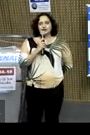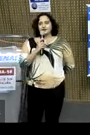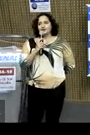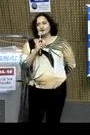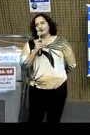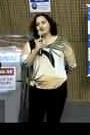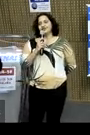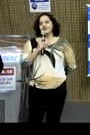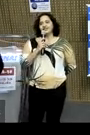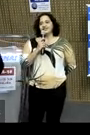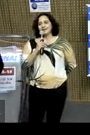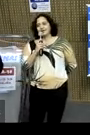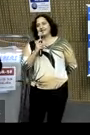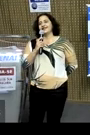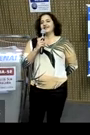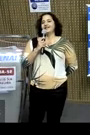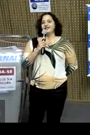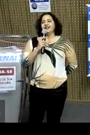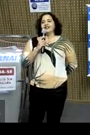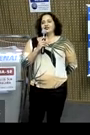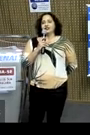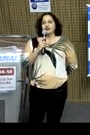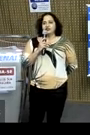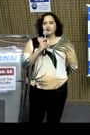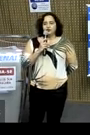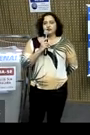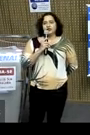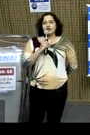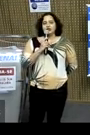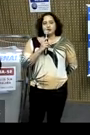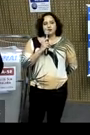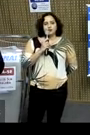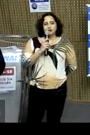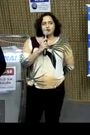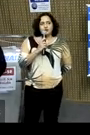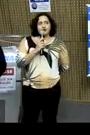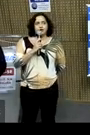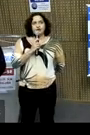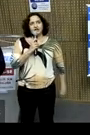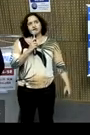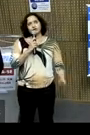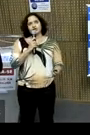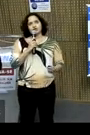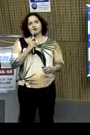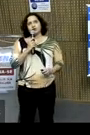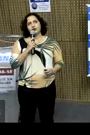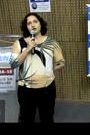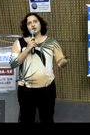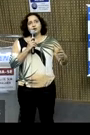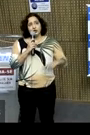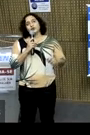não deixamos, posso dizer assim, que a peteca cair. Nós assumimos a unidade com o